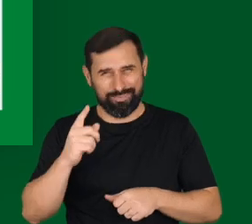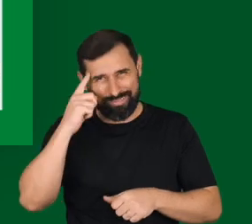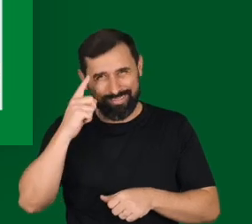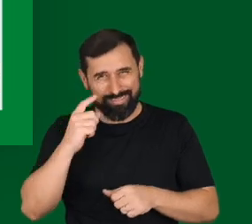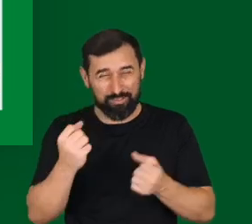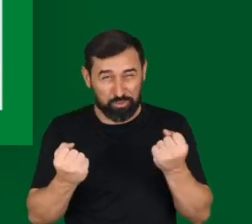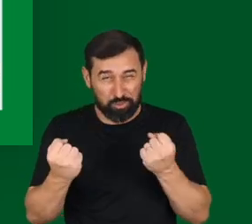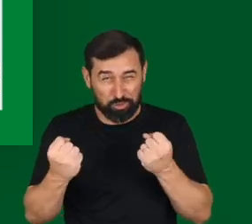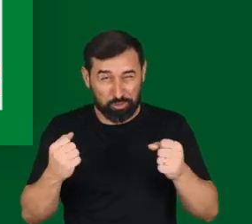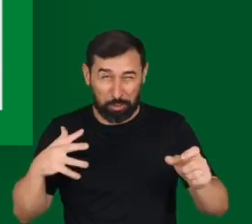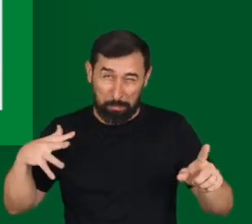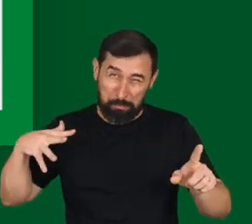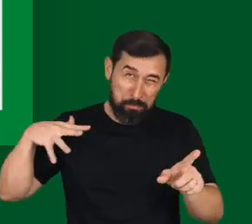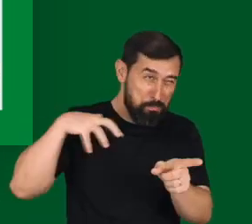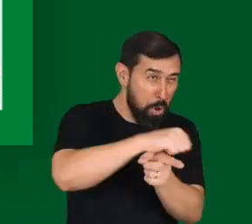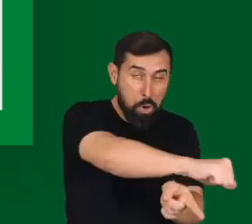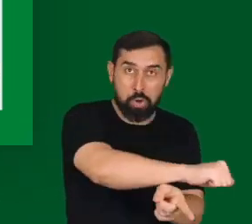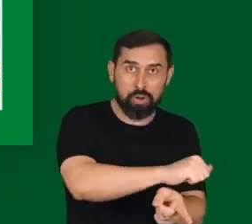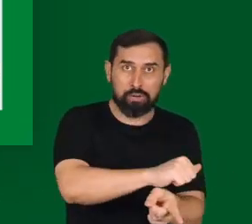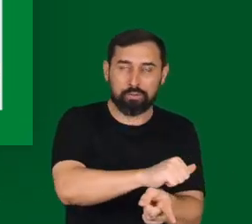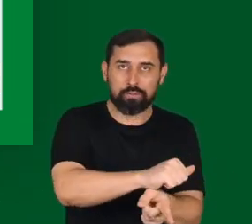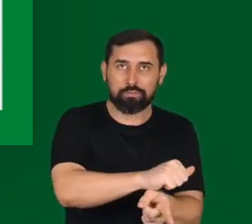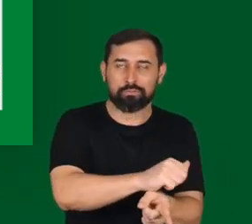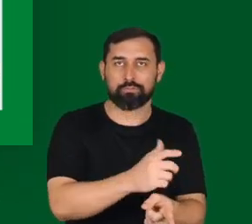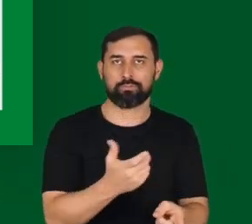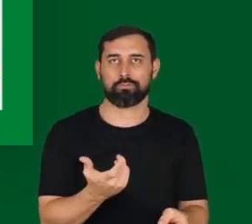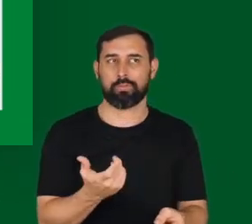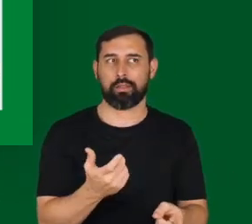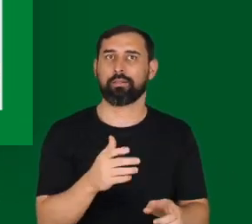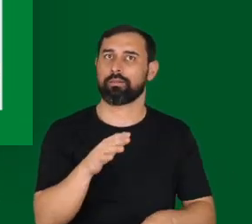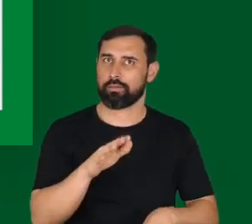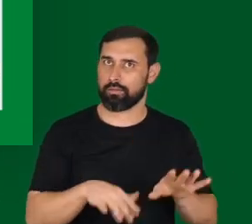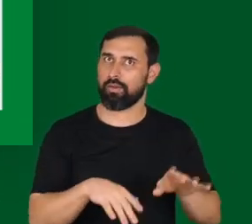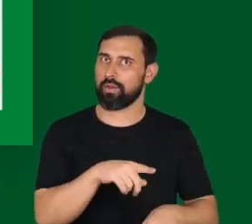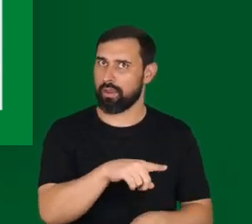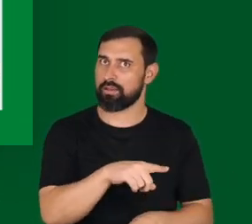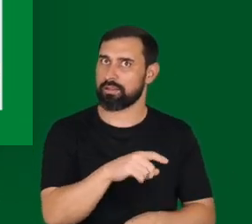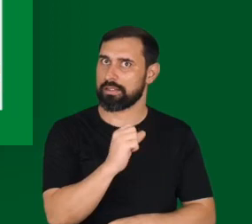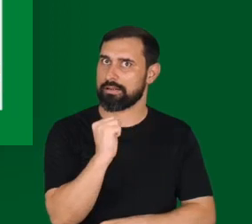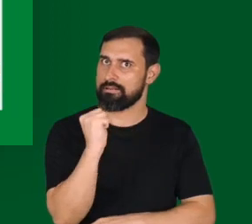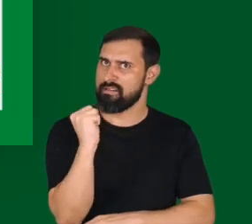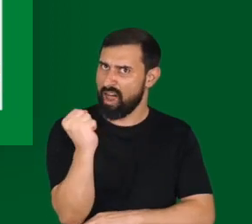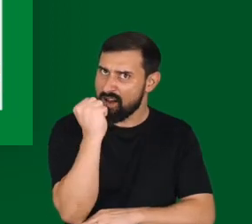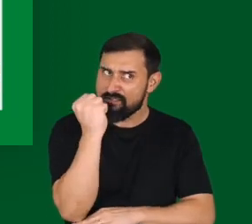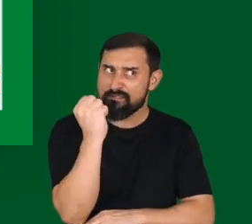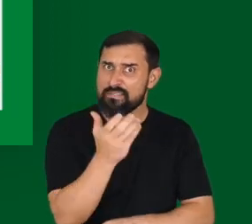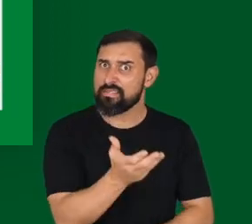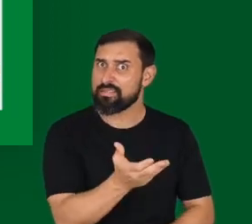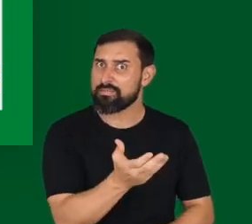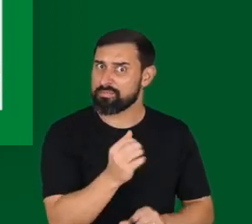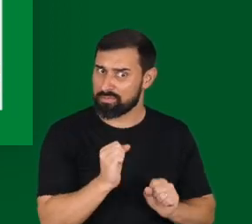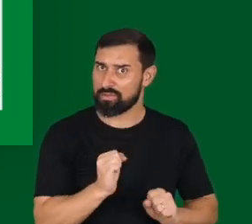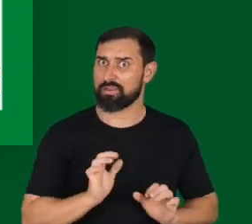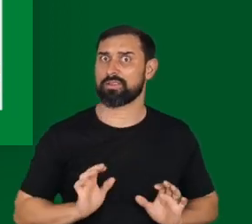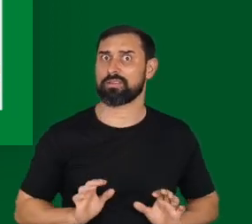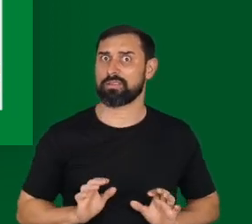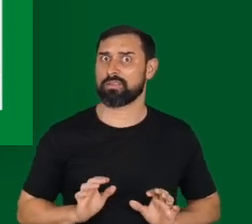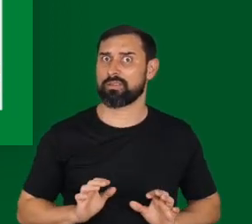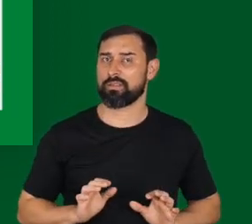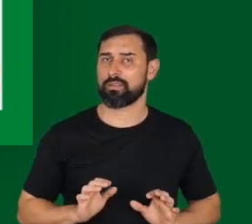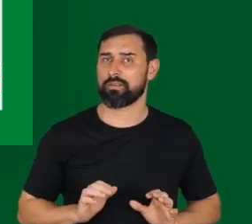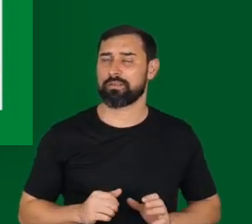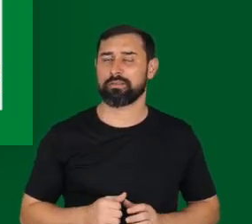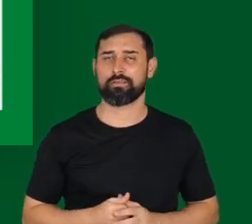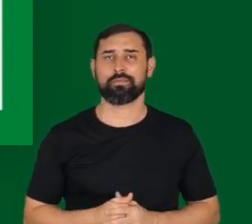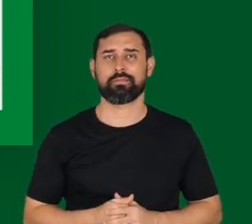esses 2 itens aí, a gente já pode observar que eu posso encontrar um paciente de uma vítima grave de